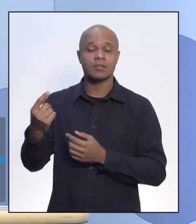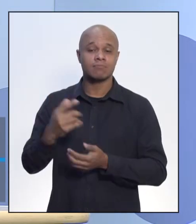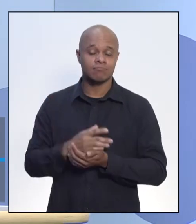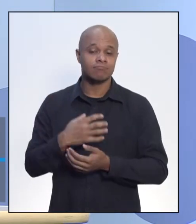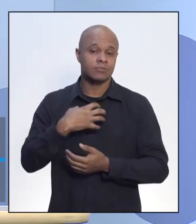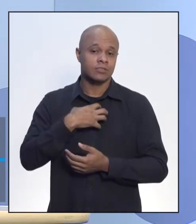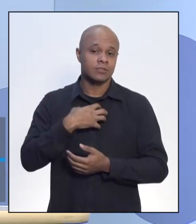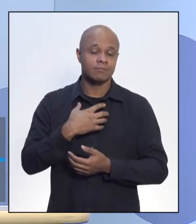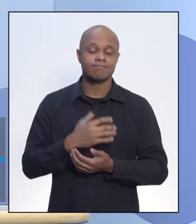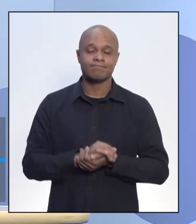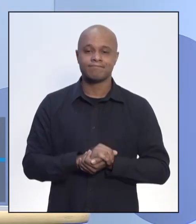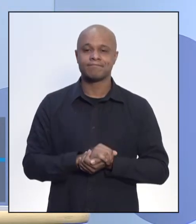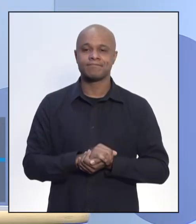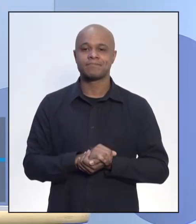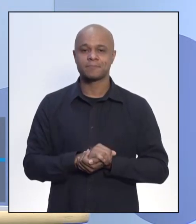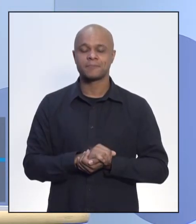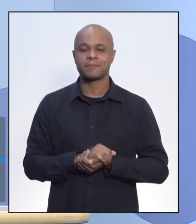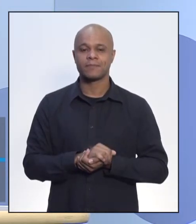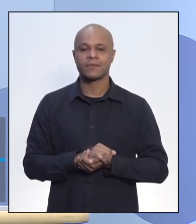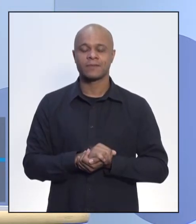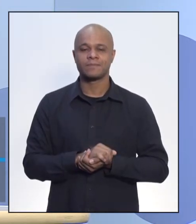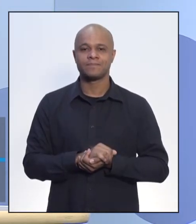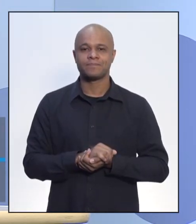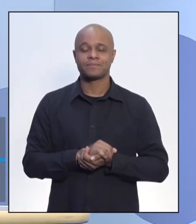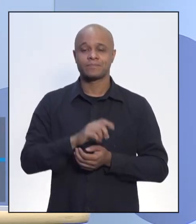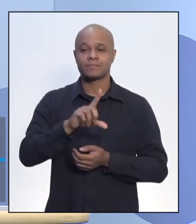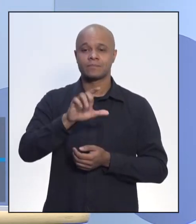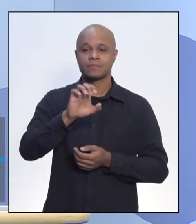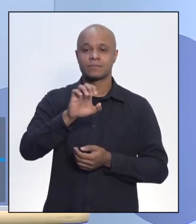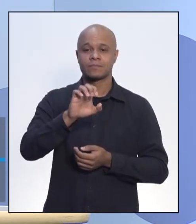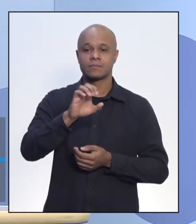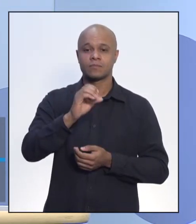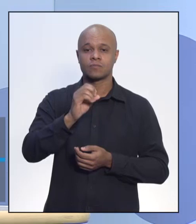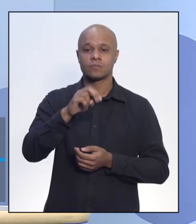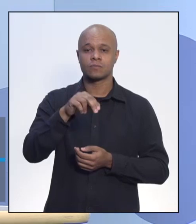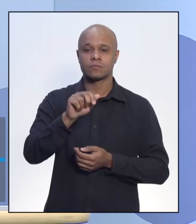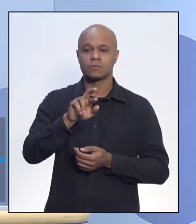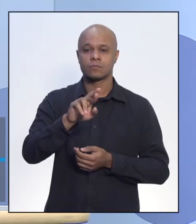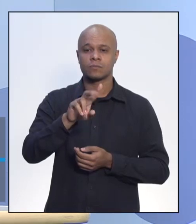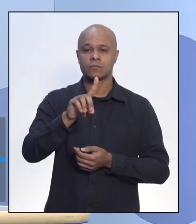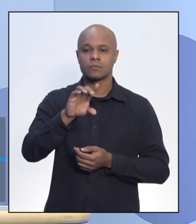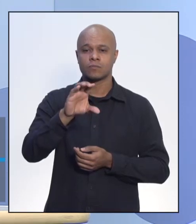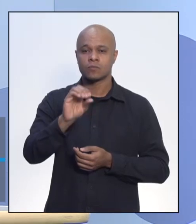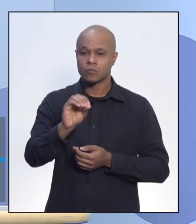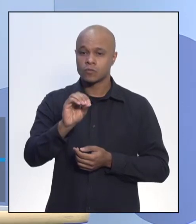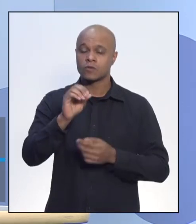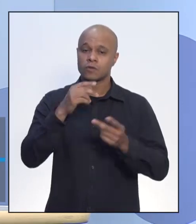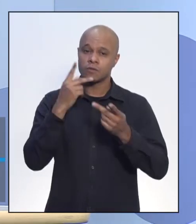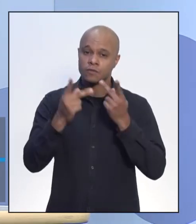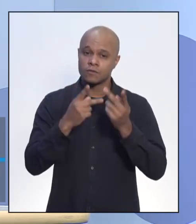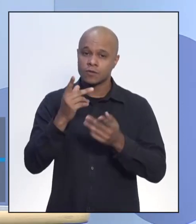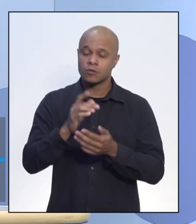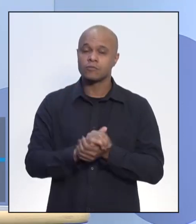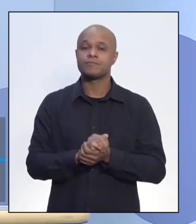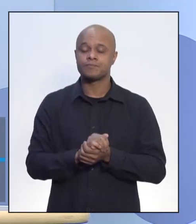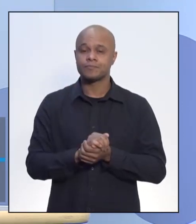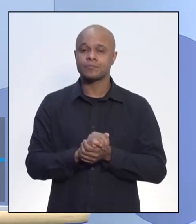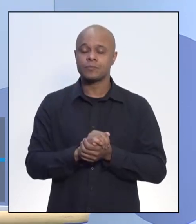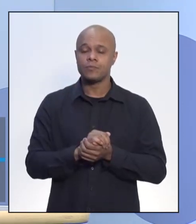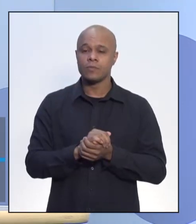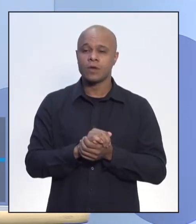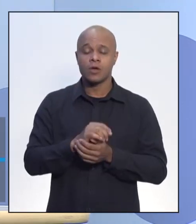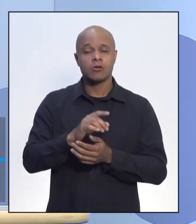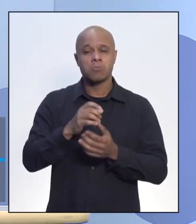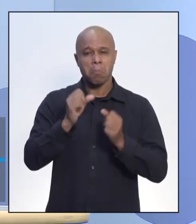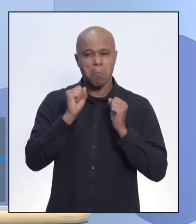ideologias distintas. Já o Leonardo apontou as questões de soberania nacional, que eu acho que é o caso do Kurdistão, por